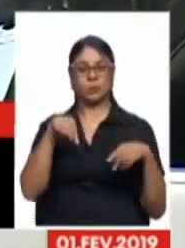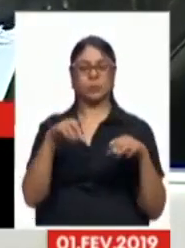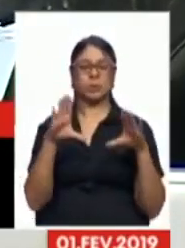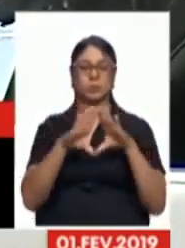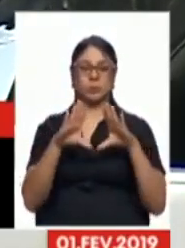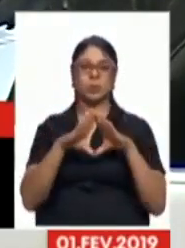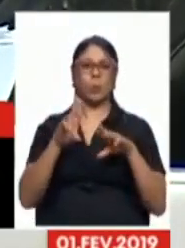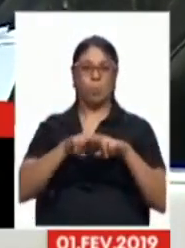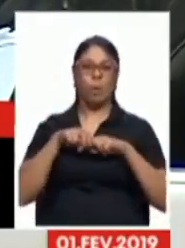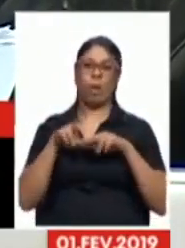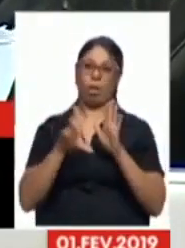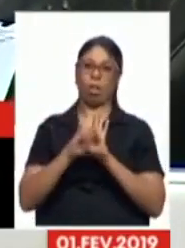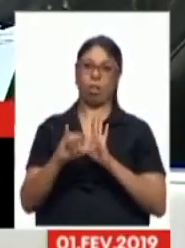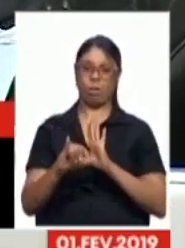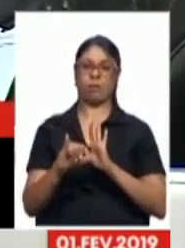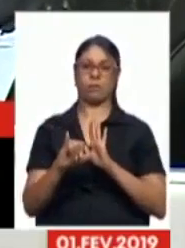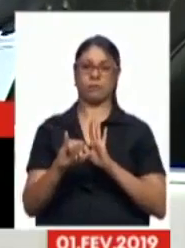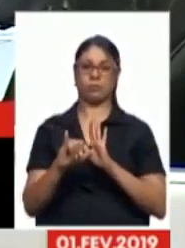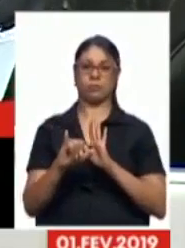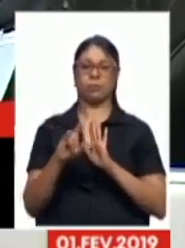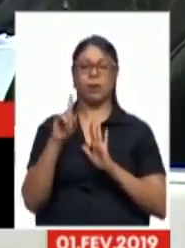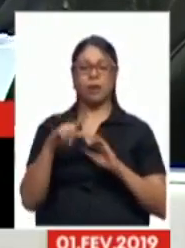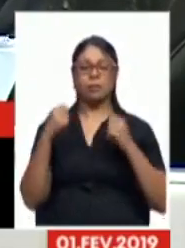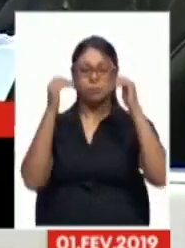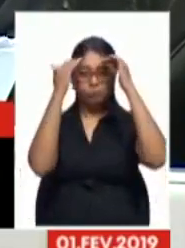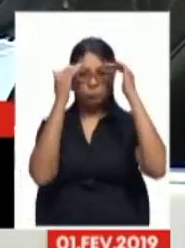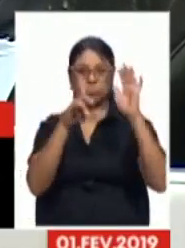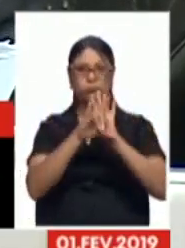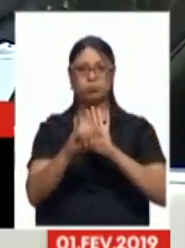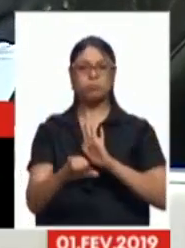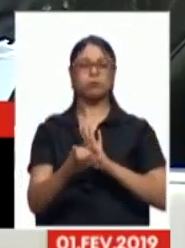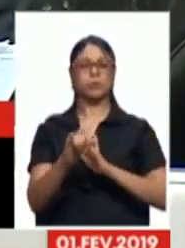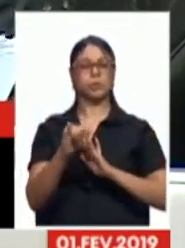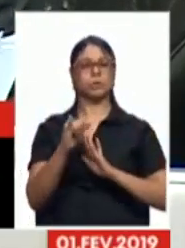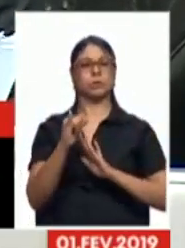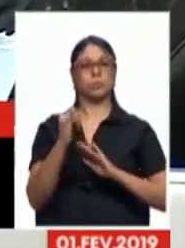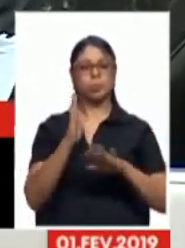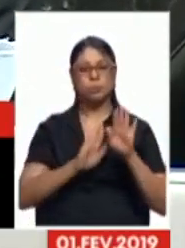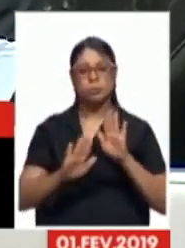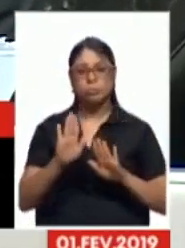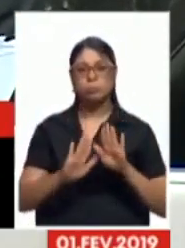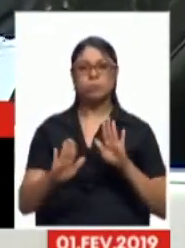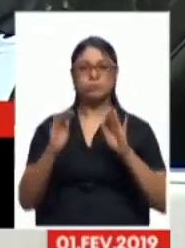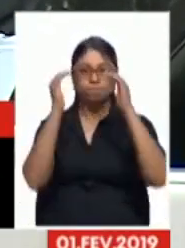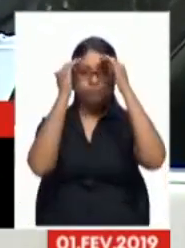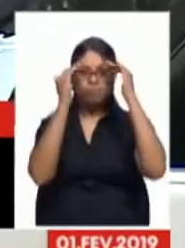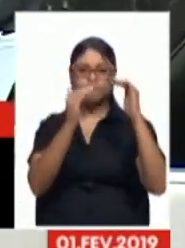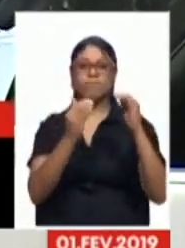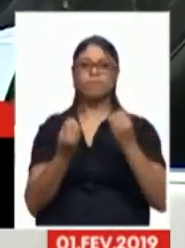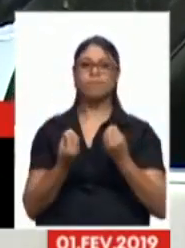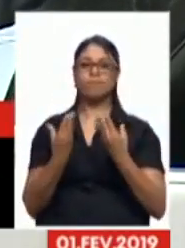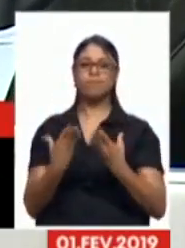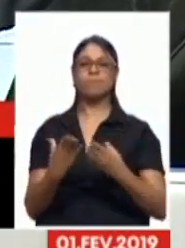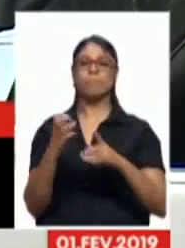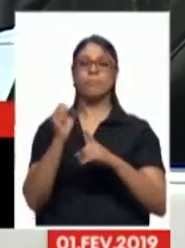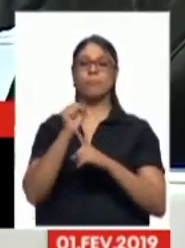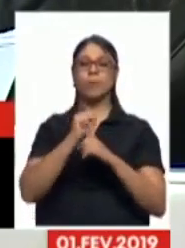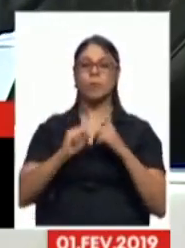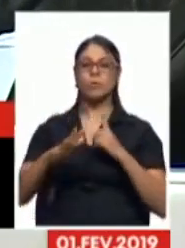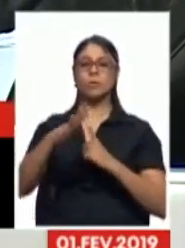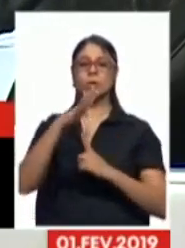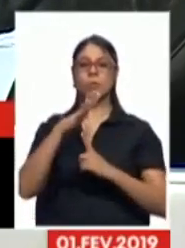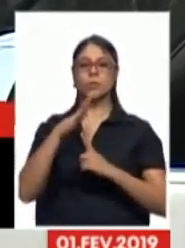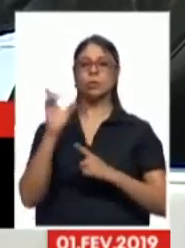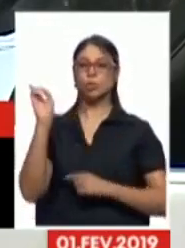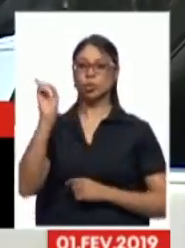maior. É o seu cumprimento, zeloso e integral, que garantirá à sociedade o direito a um